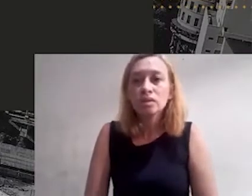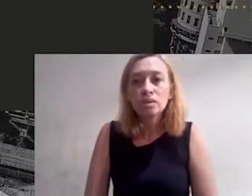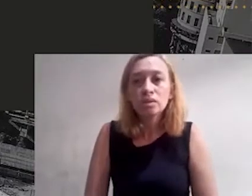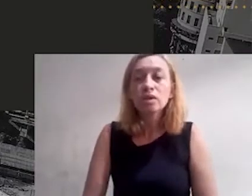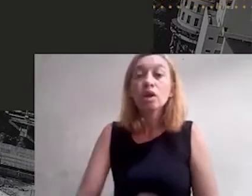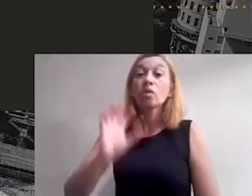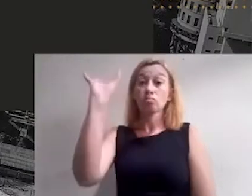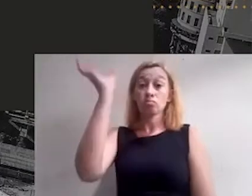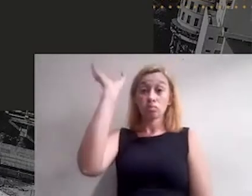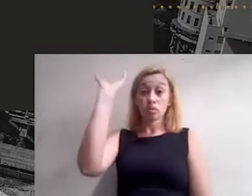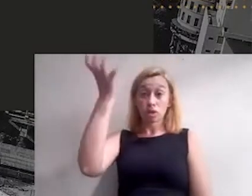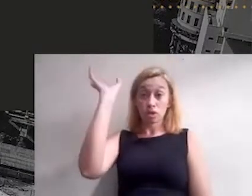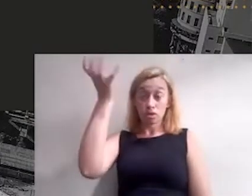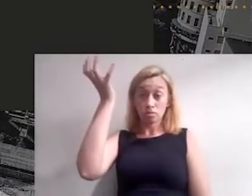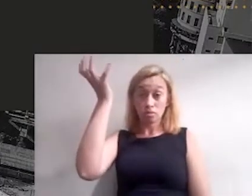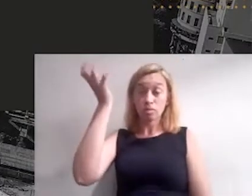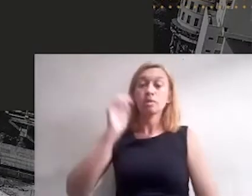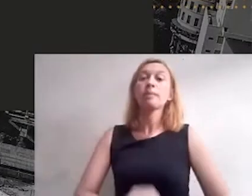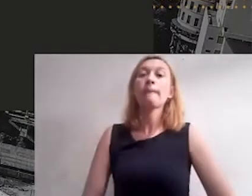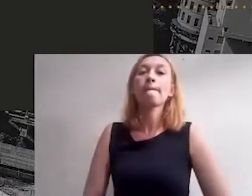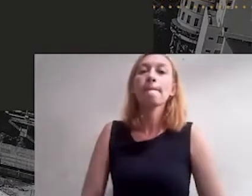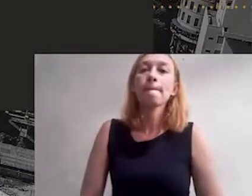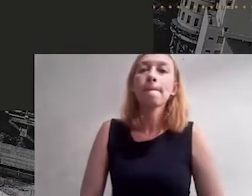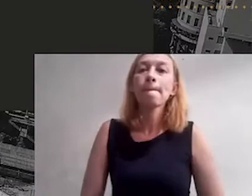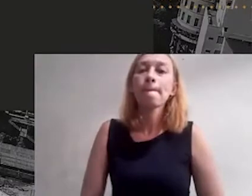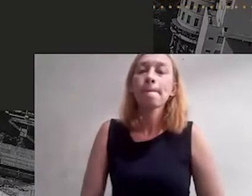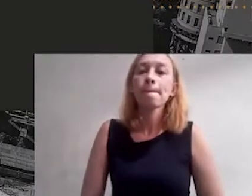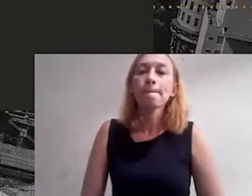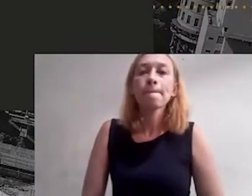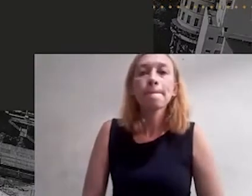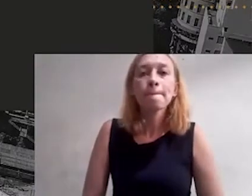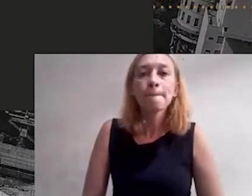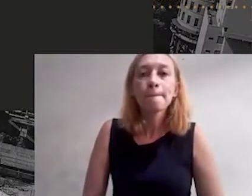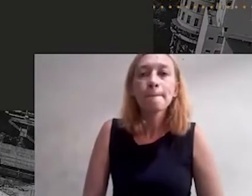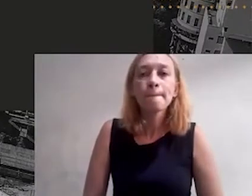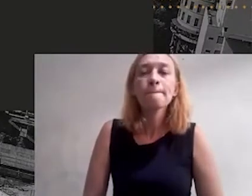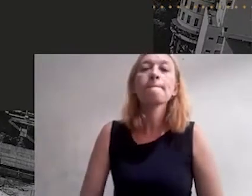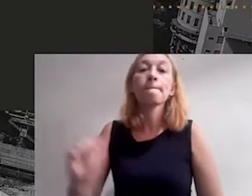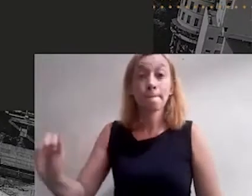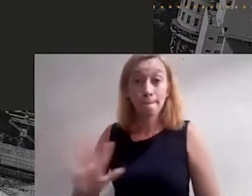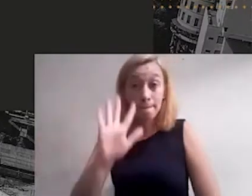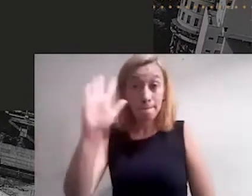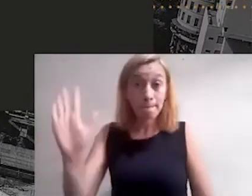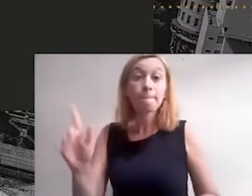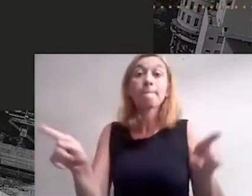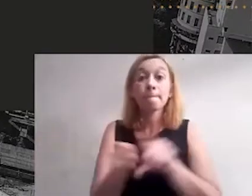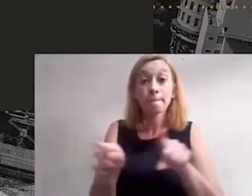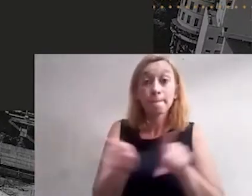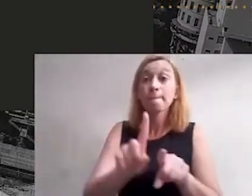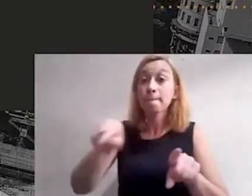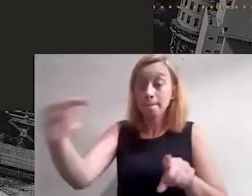é uma coisa para eles nova, a Fundação Gulbenkian na Europa também, e por aí vai.